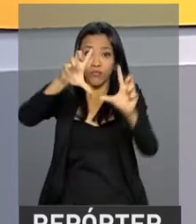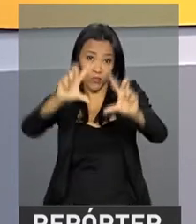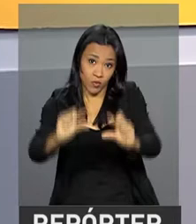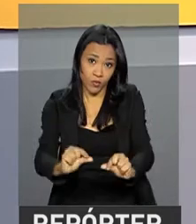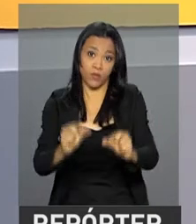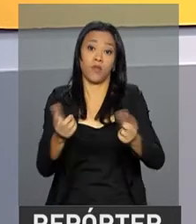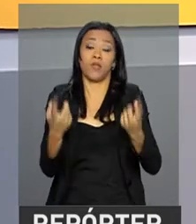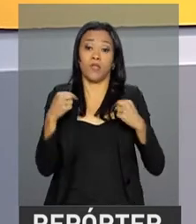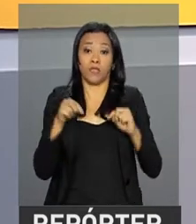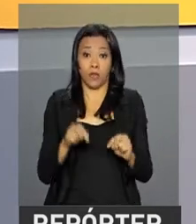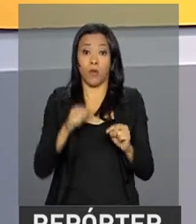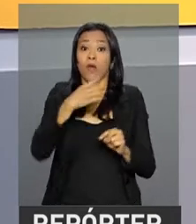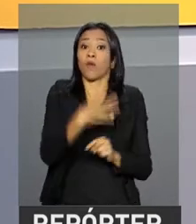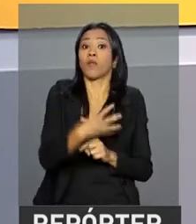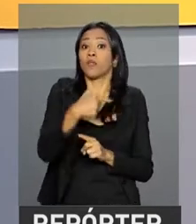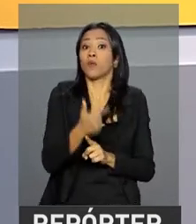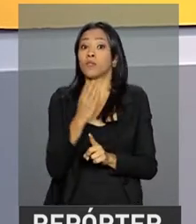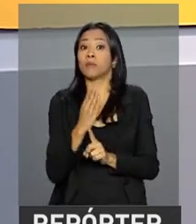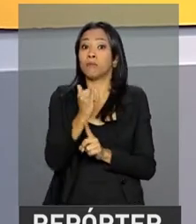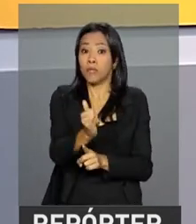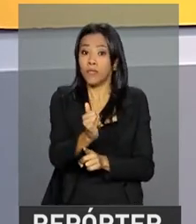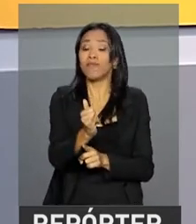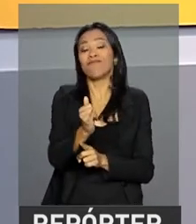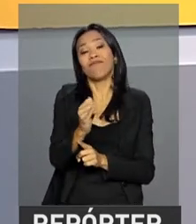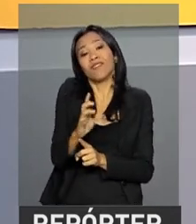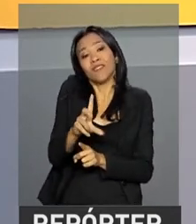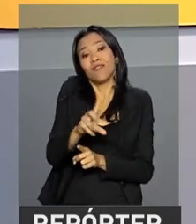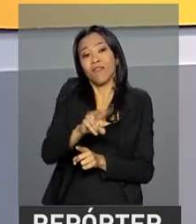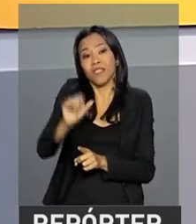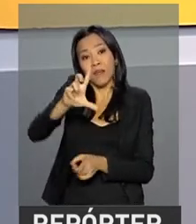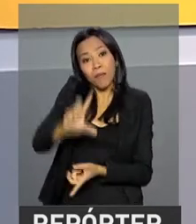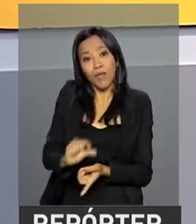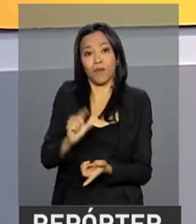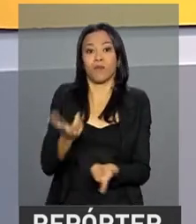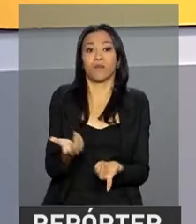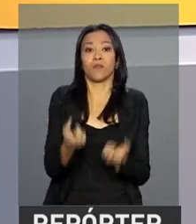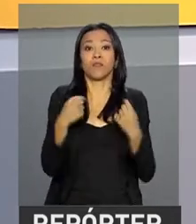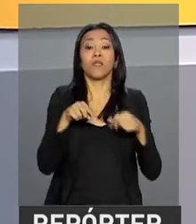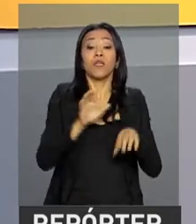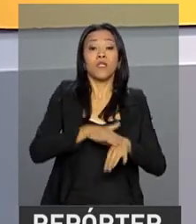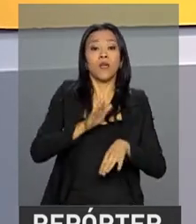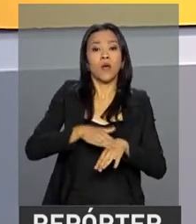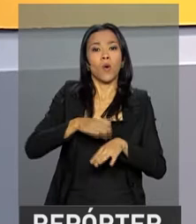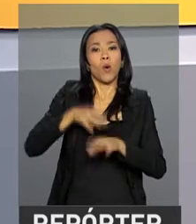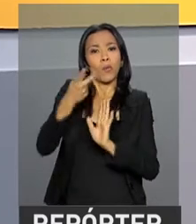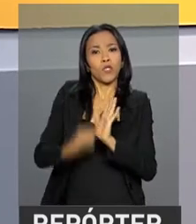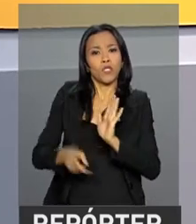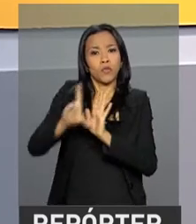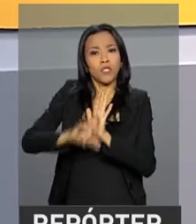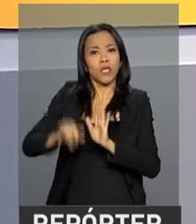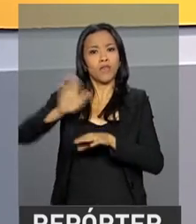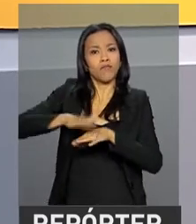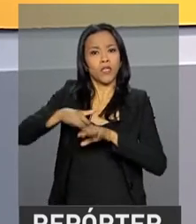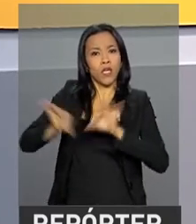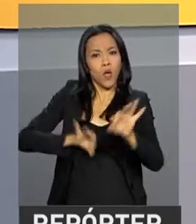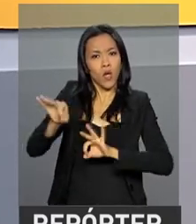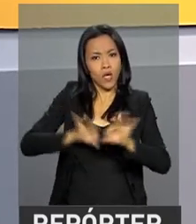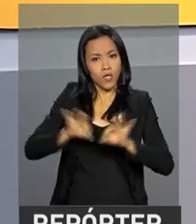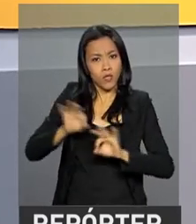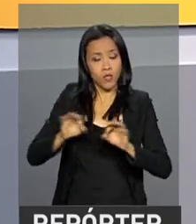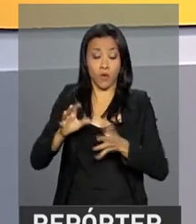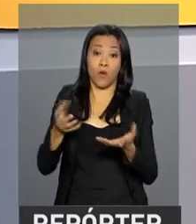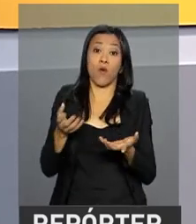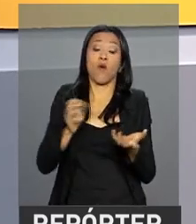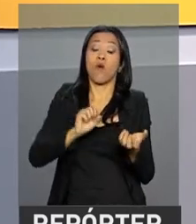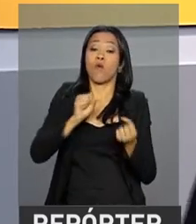de R$ 42 bilhões a menos. O projeto de lei de autoria do Poder Executivo agora segue para a sanção do presidente